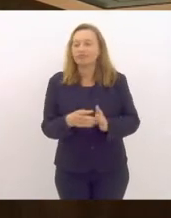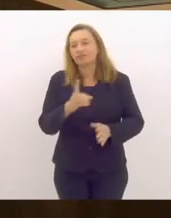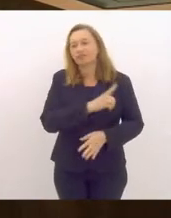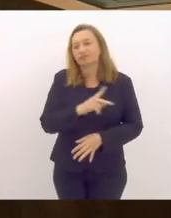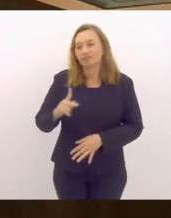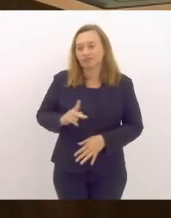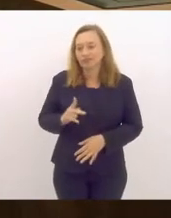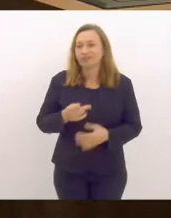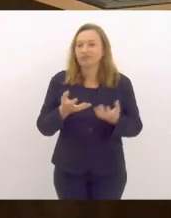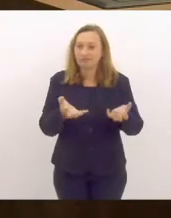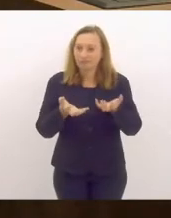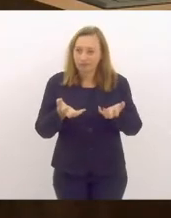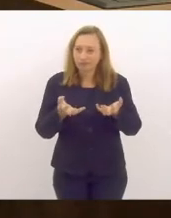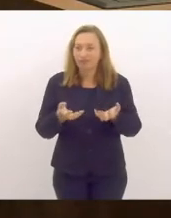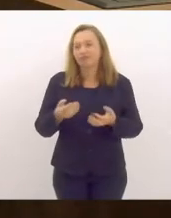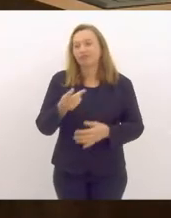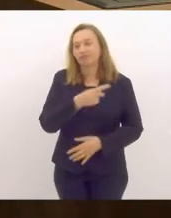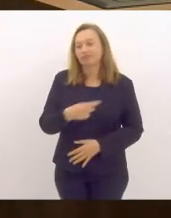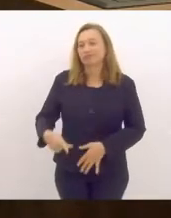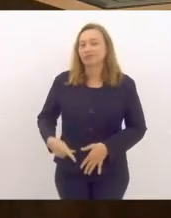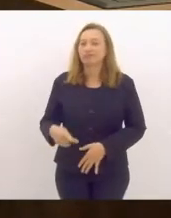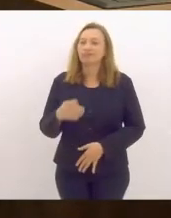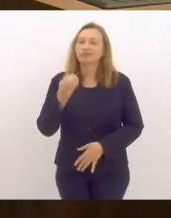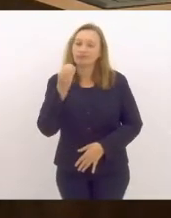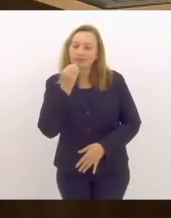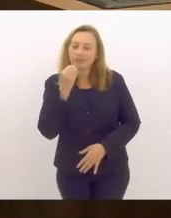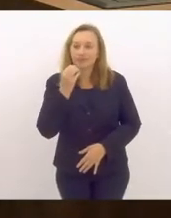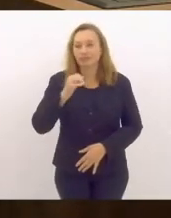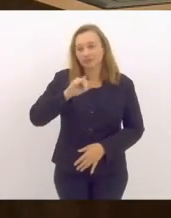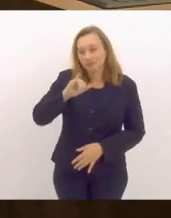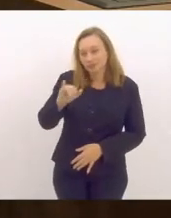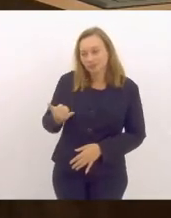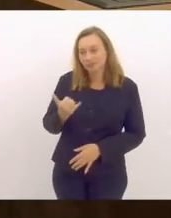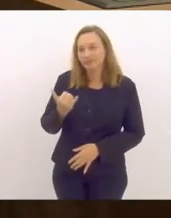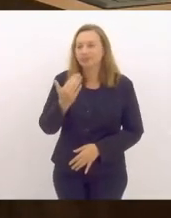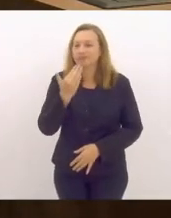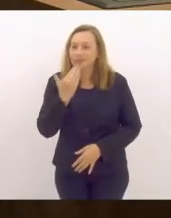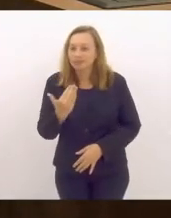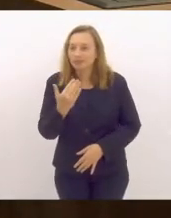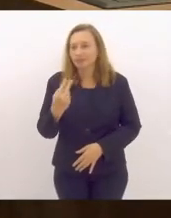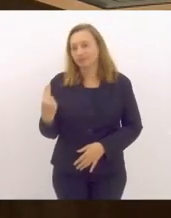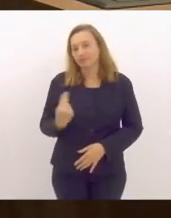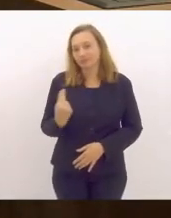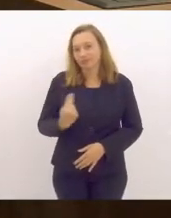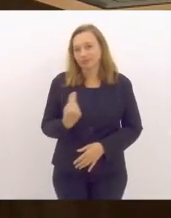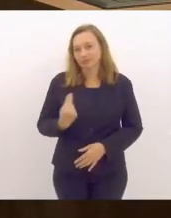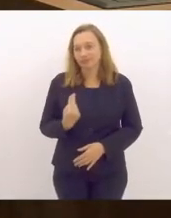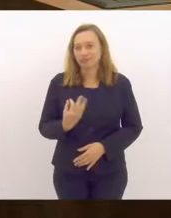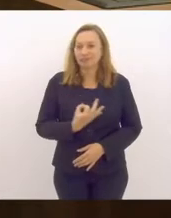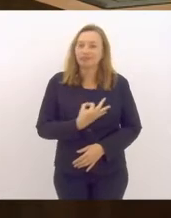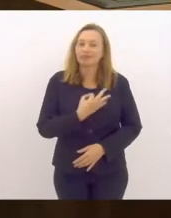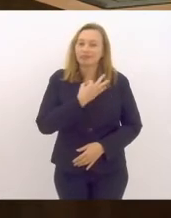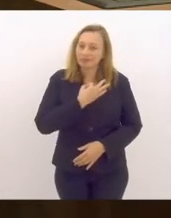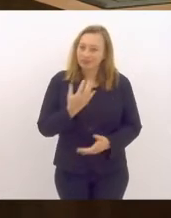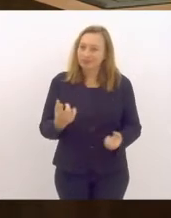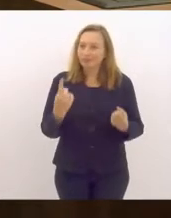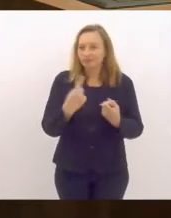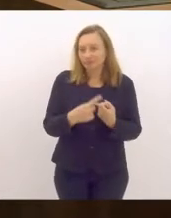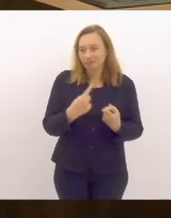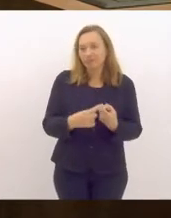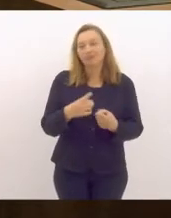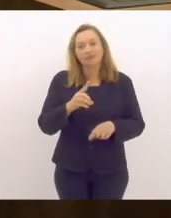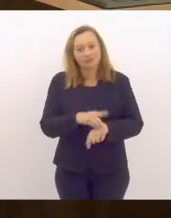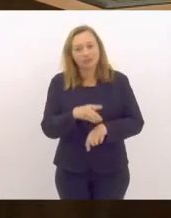queria, presidente, aproveitar a oportunidade e pedir a coautoria nessa medalha, porque o doutor